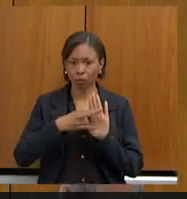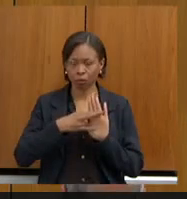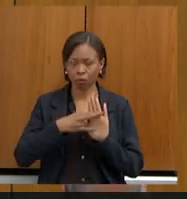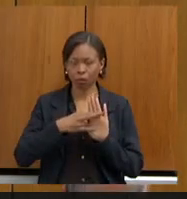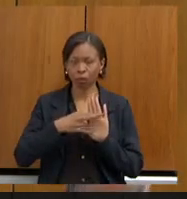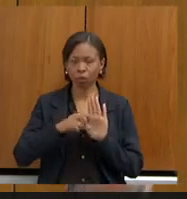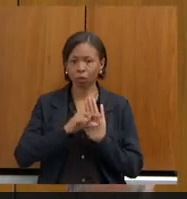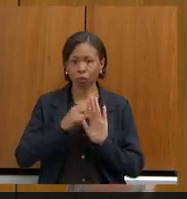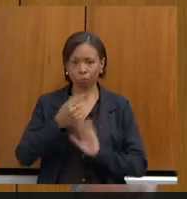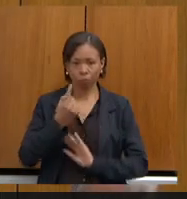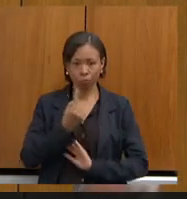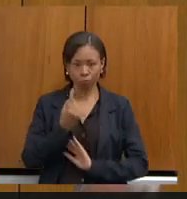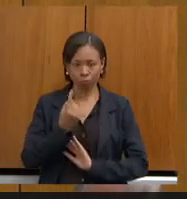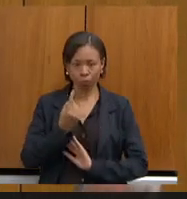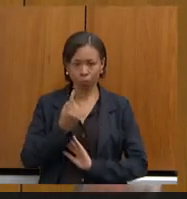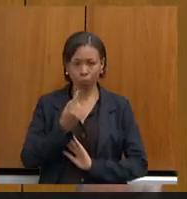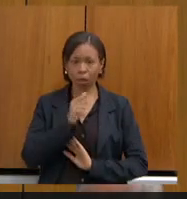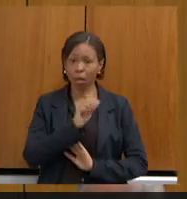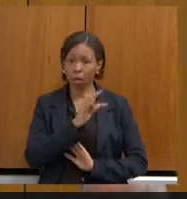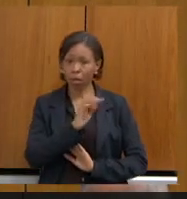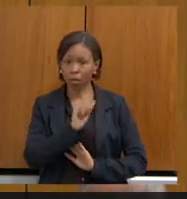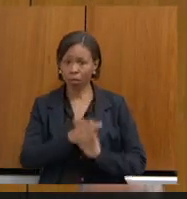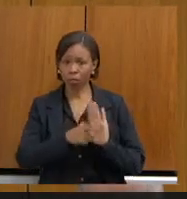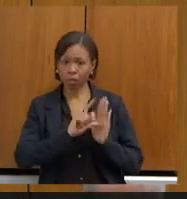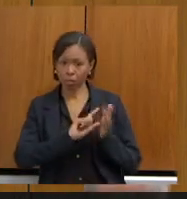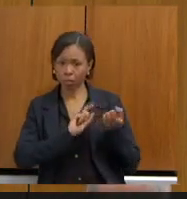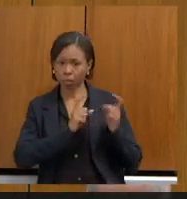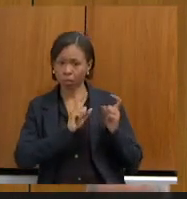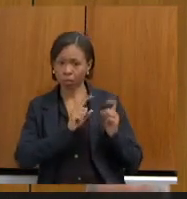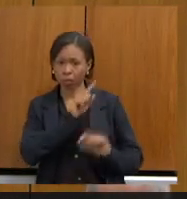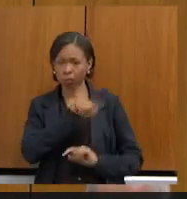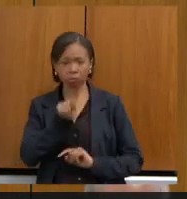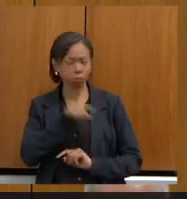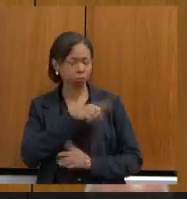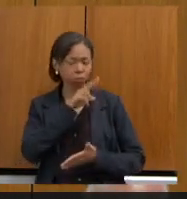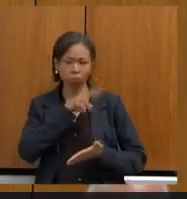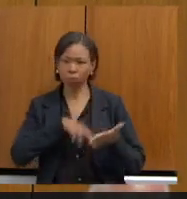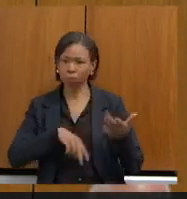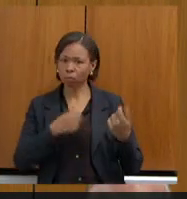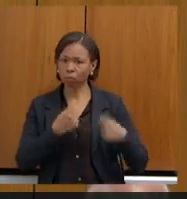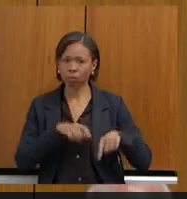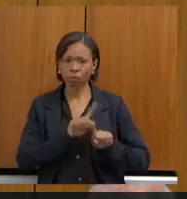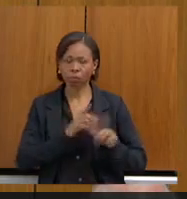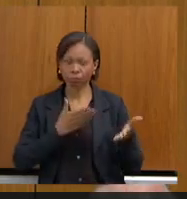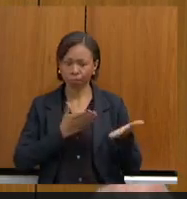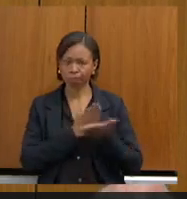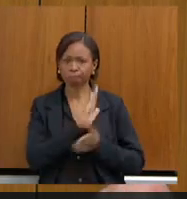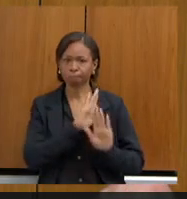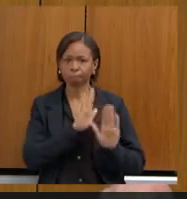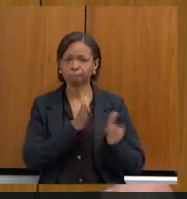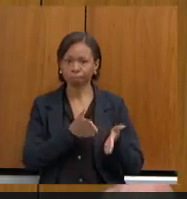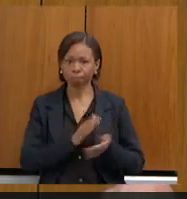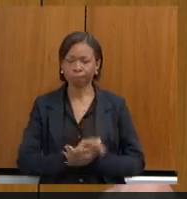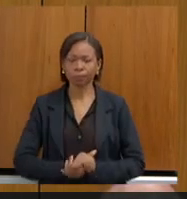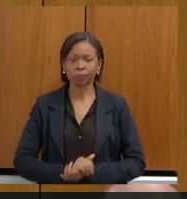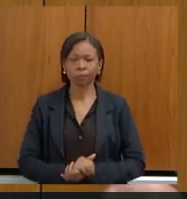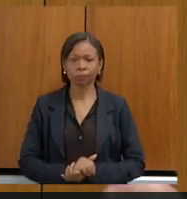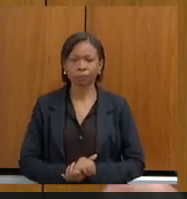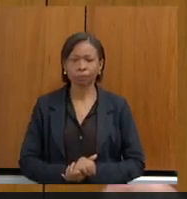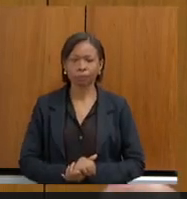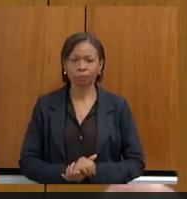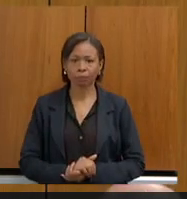Pensa a leitura da ata da reunião anterior se considera para provar área solicita da sua subscrição